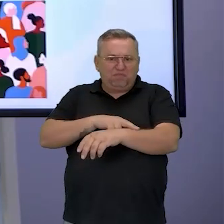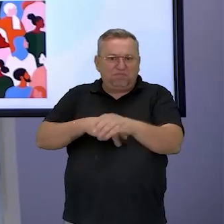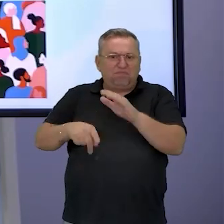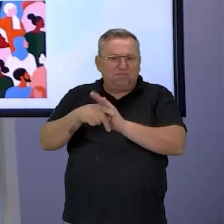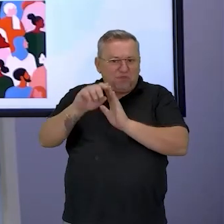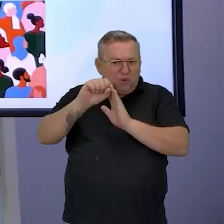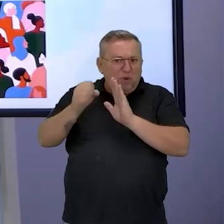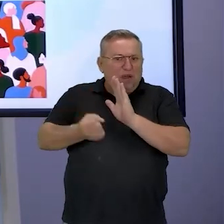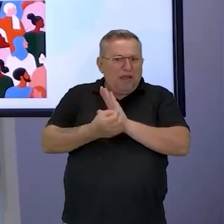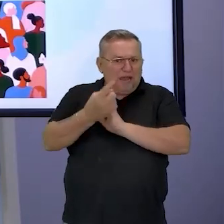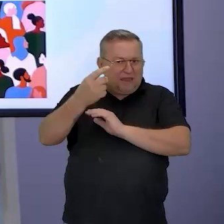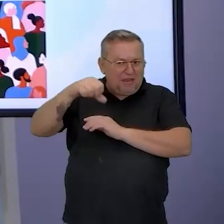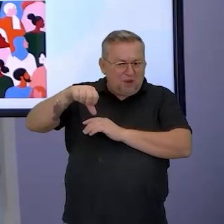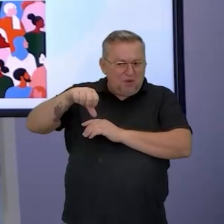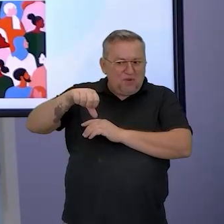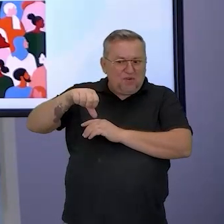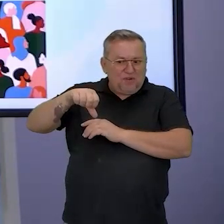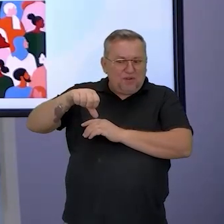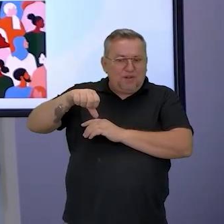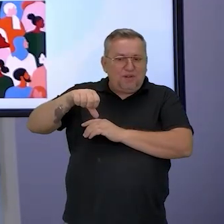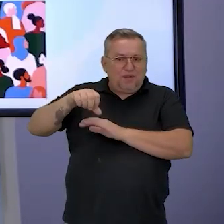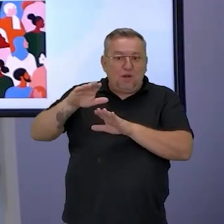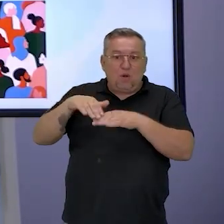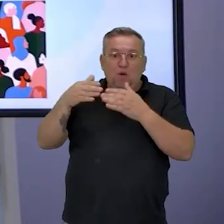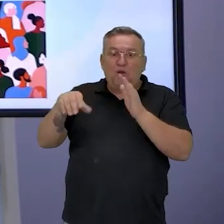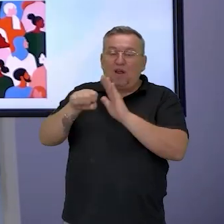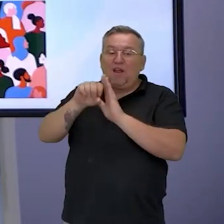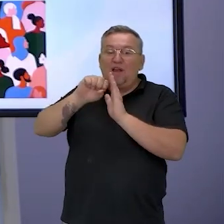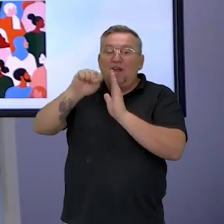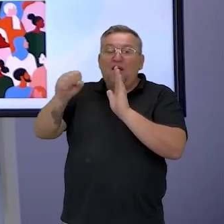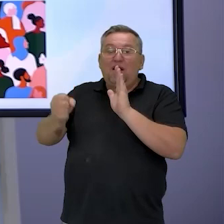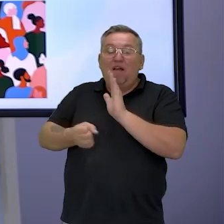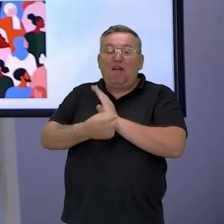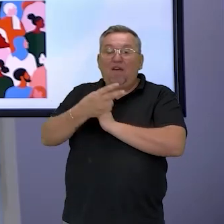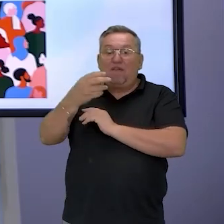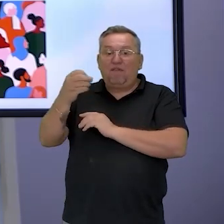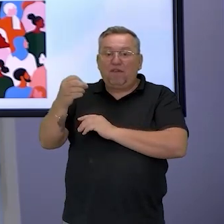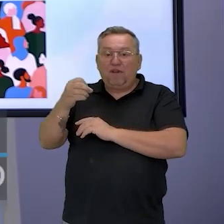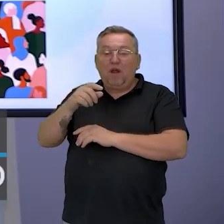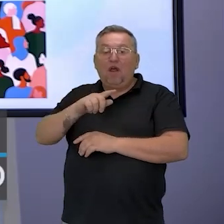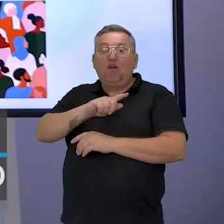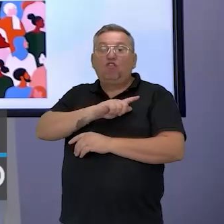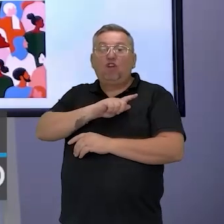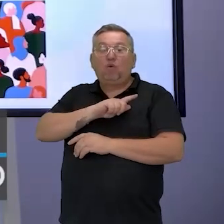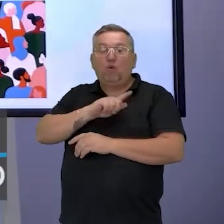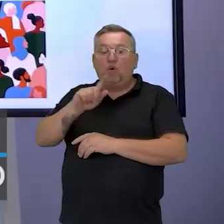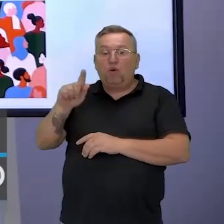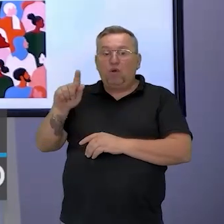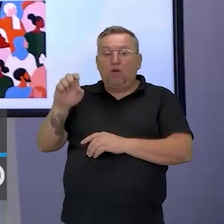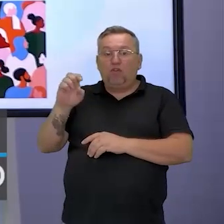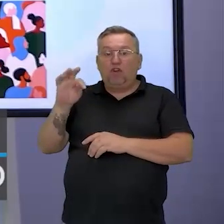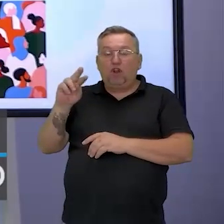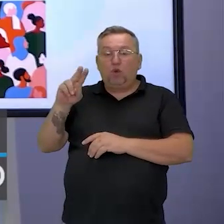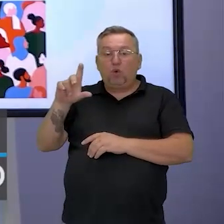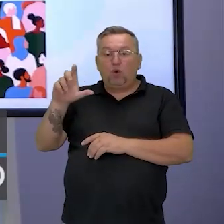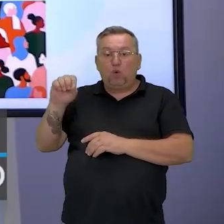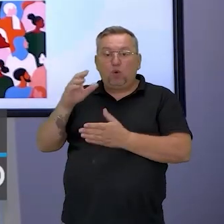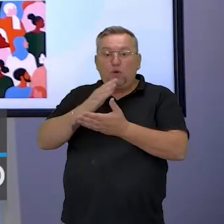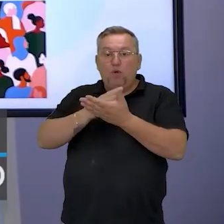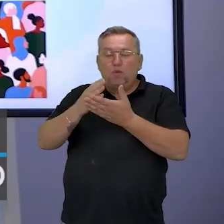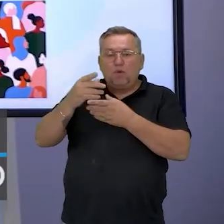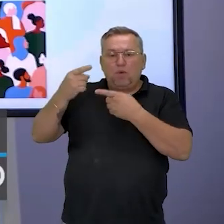século XIX? Quando chega no século XX, a partir do Getúlio Vargas, começa uma política